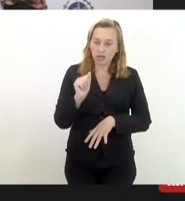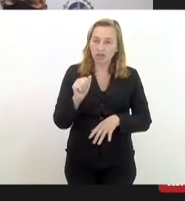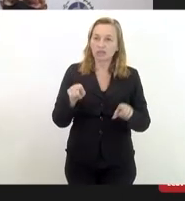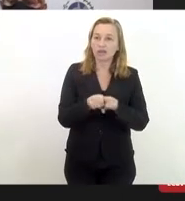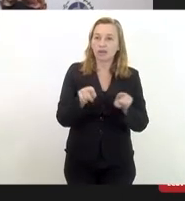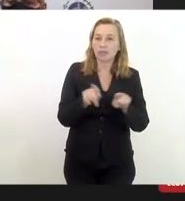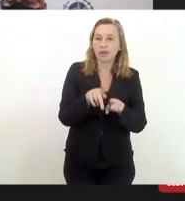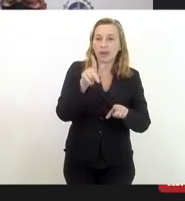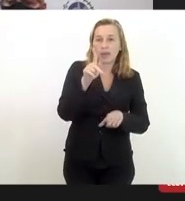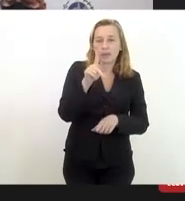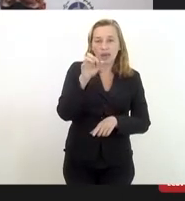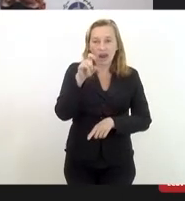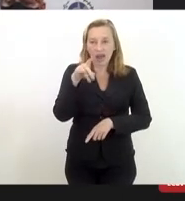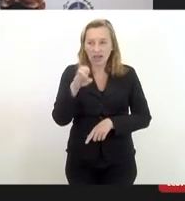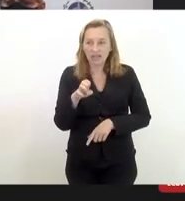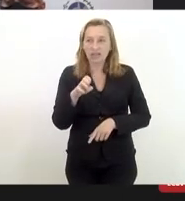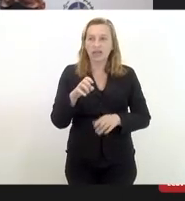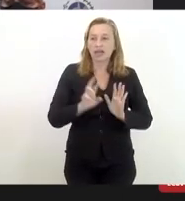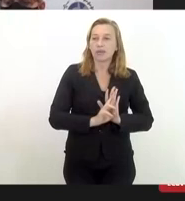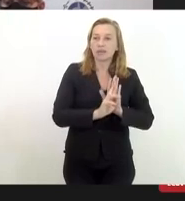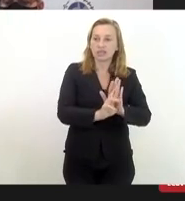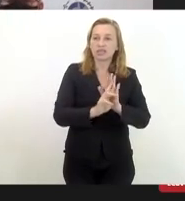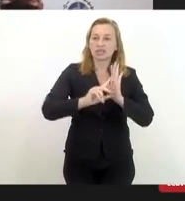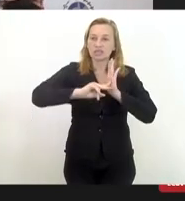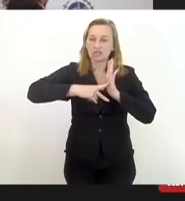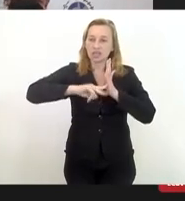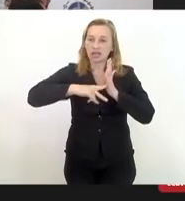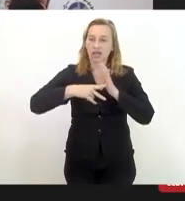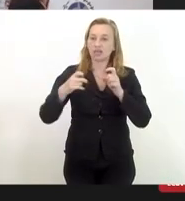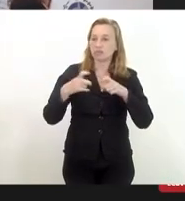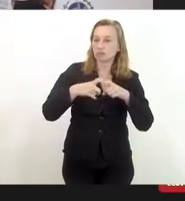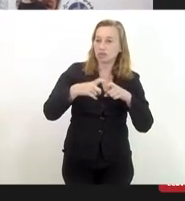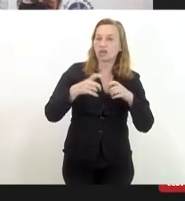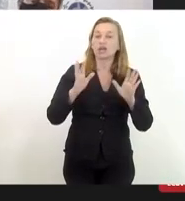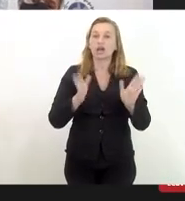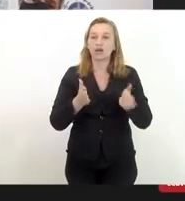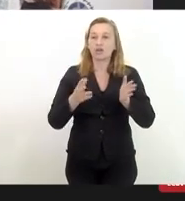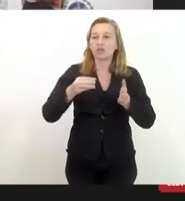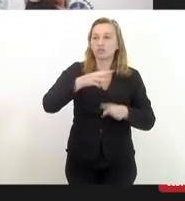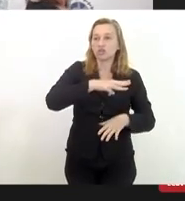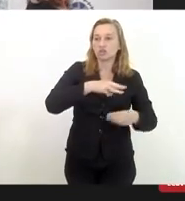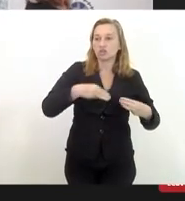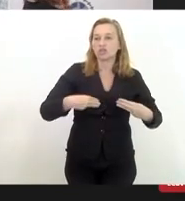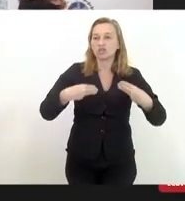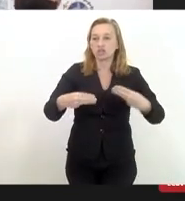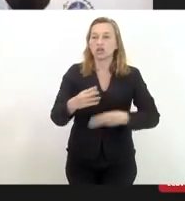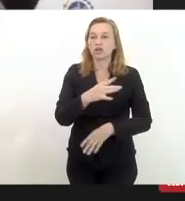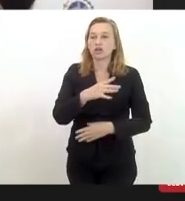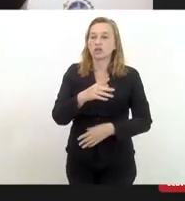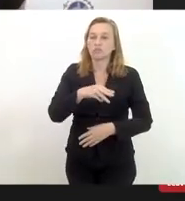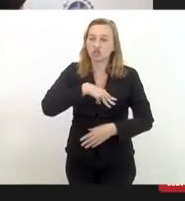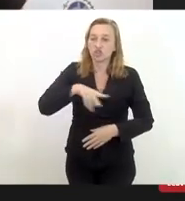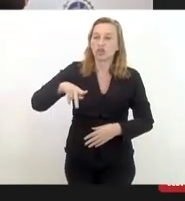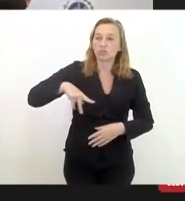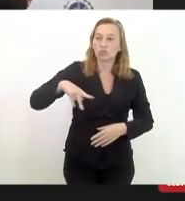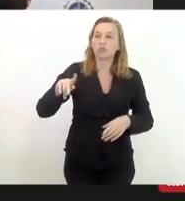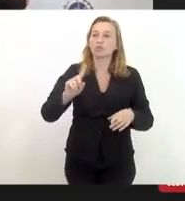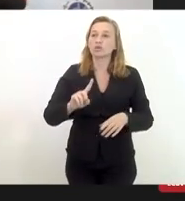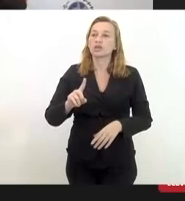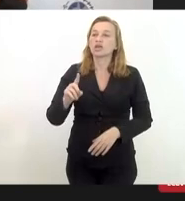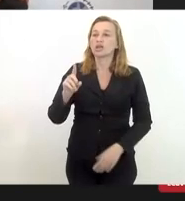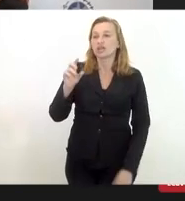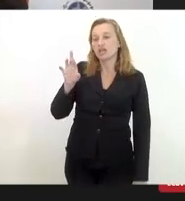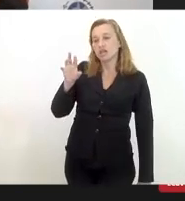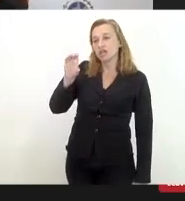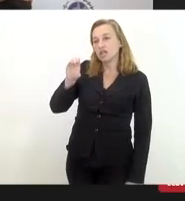representam o Sindicato dos Médicos, e passar, então, para o Ministério Público, em primeiro lugar, para a doutora Cristiana, em seguida, para a